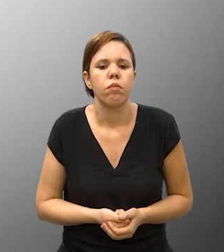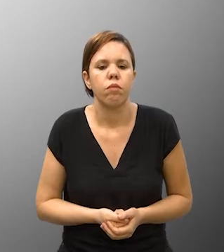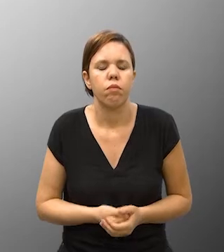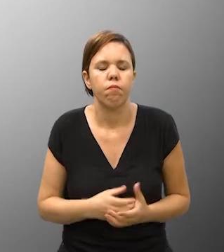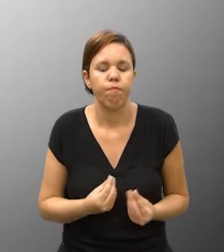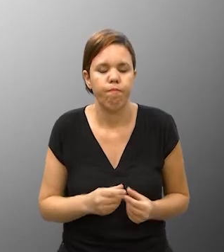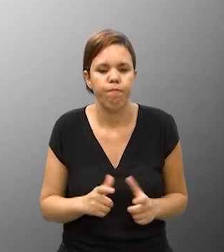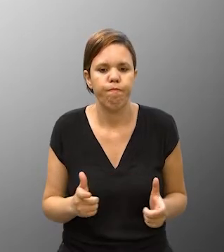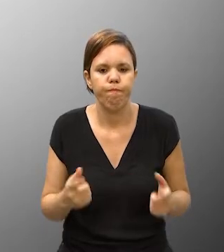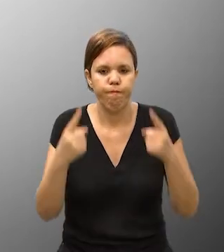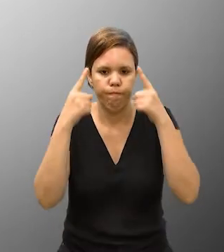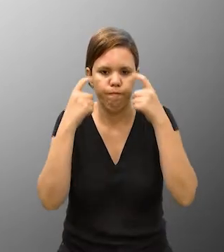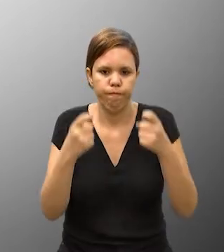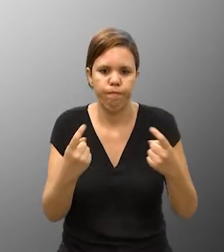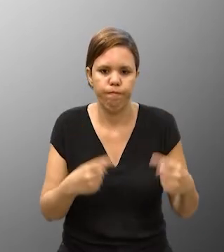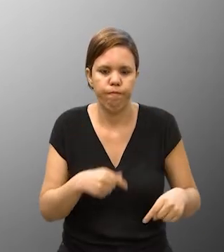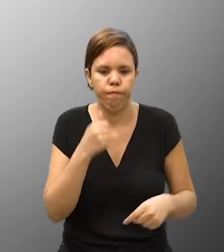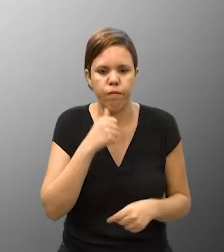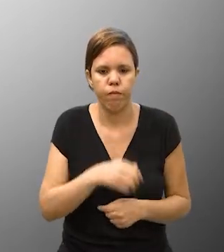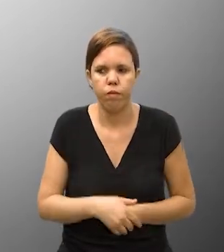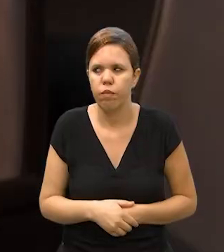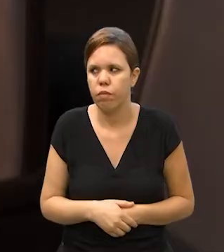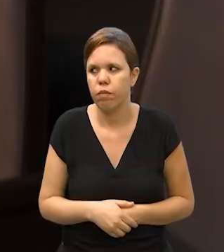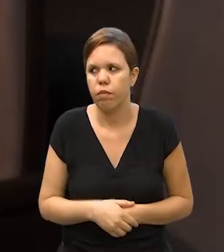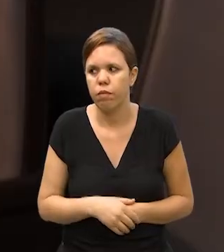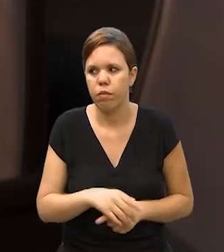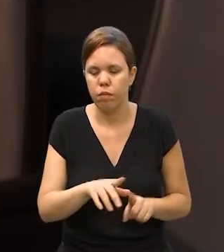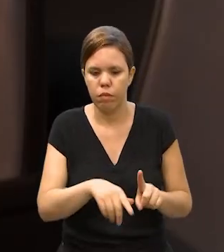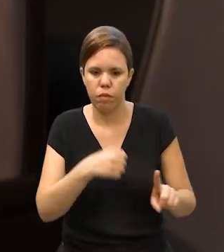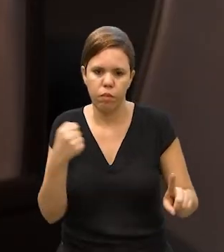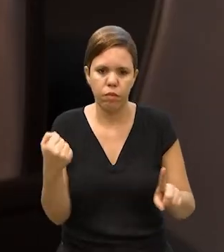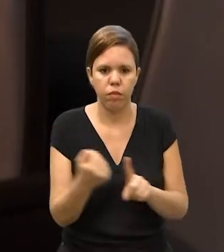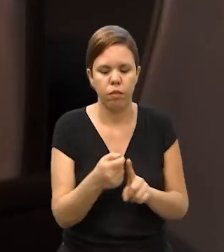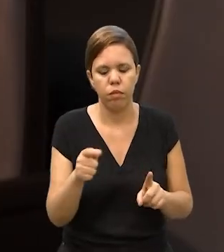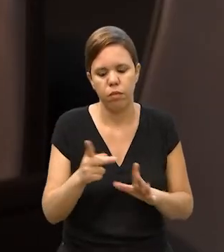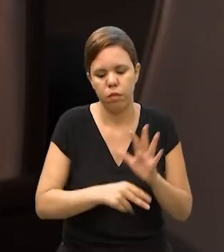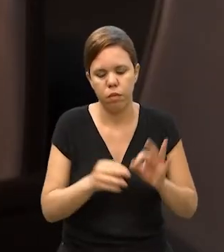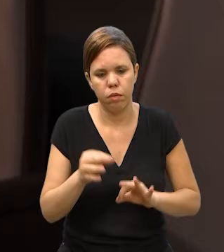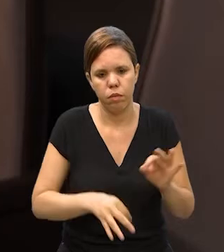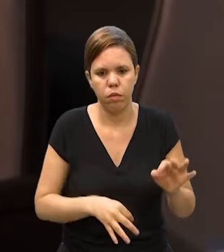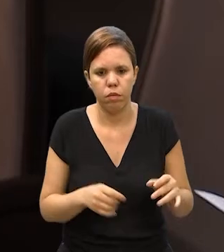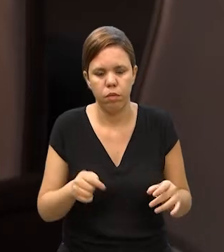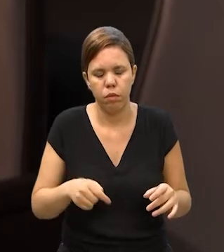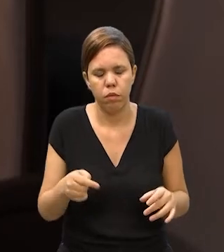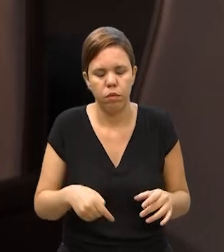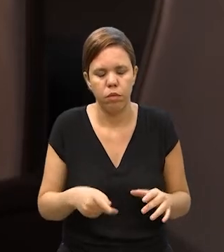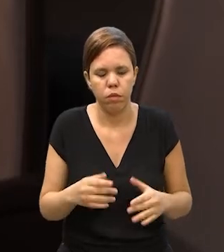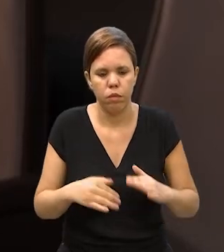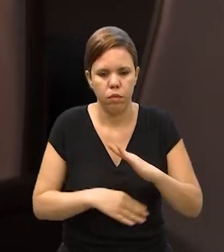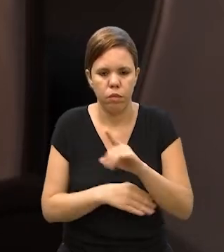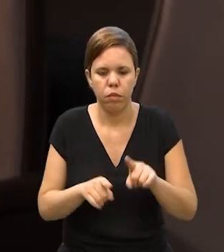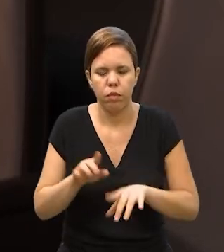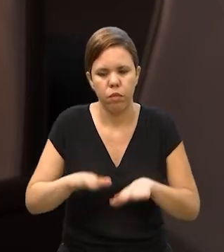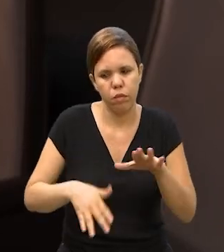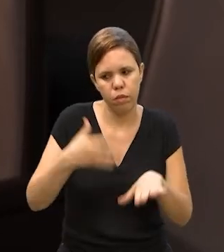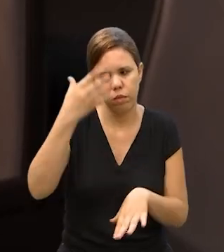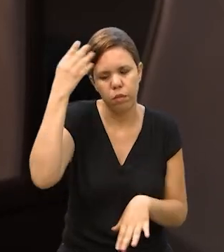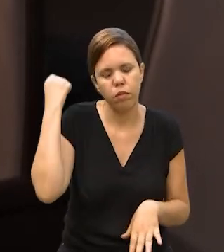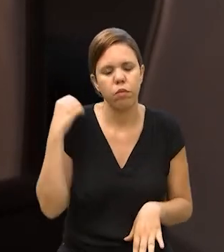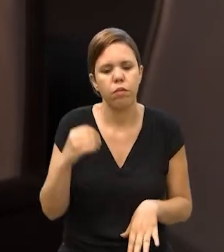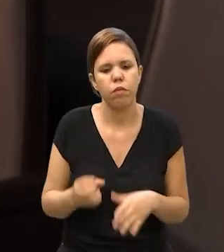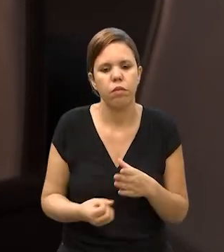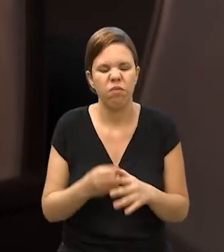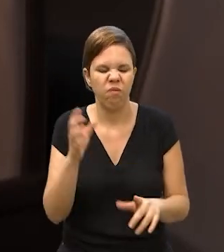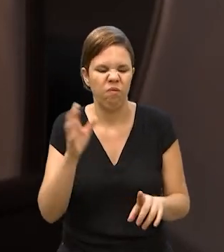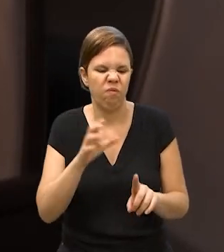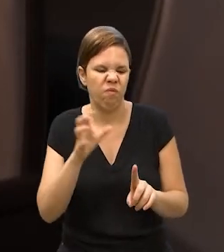muito grande de violência contra a mulher, do feminicídio. Já tem projetos aqui na Casa do Feminicídio, mas muitas vezes a gente esquece daquele